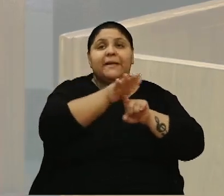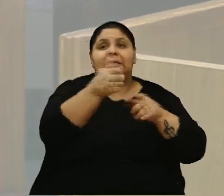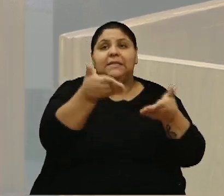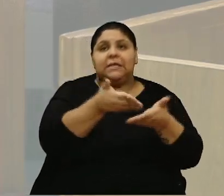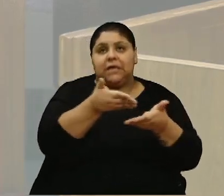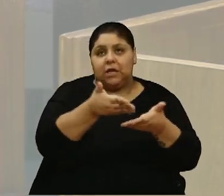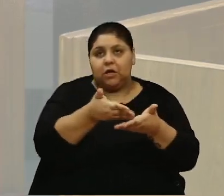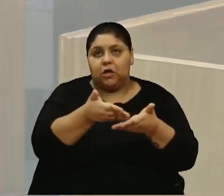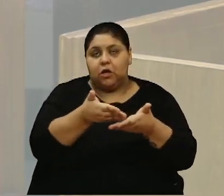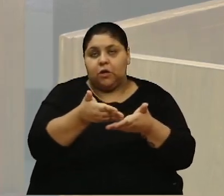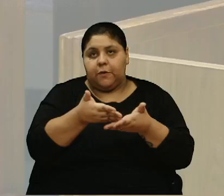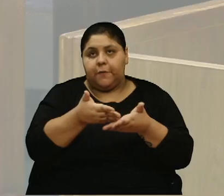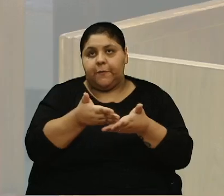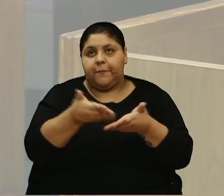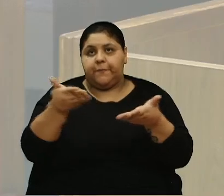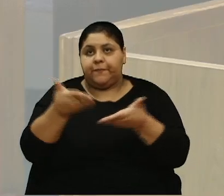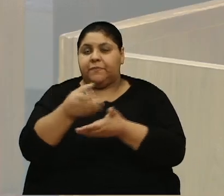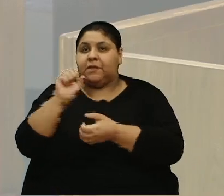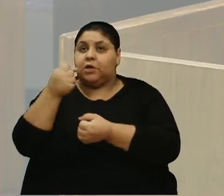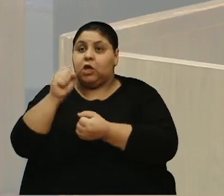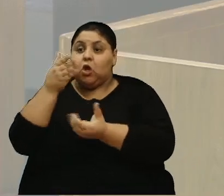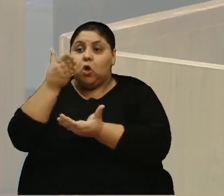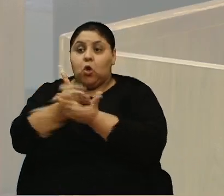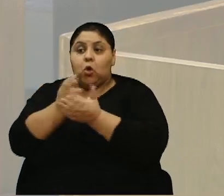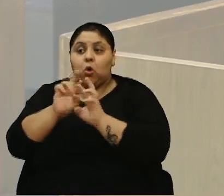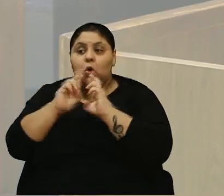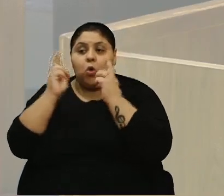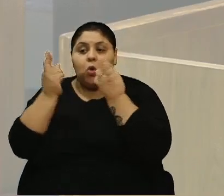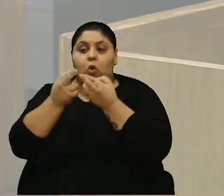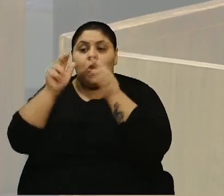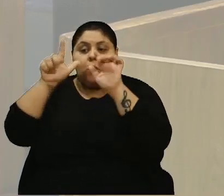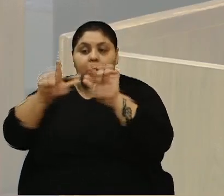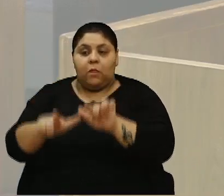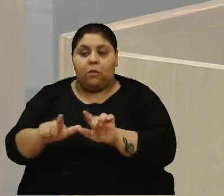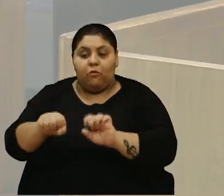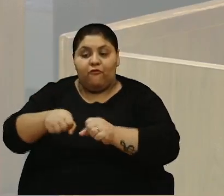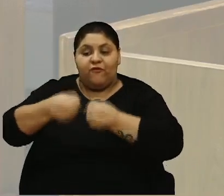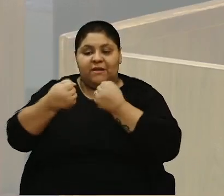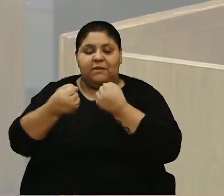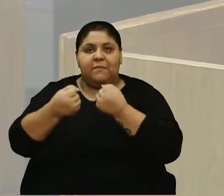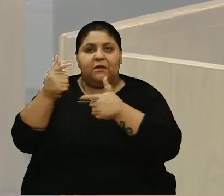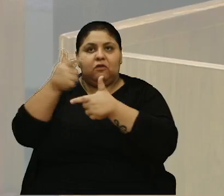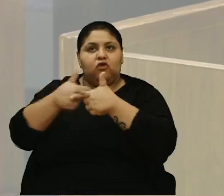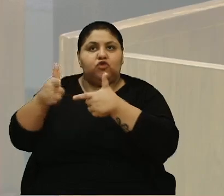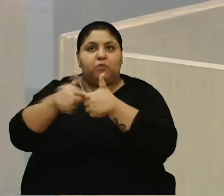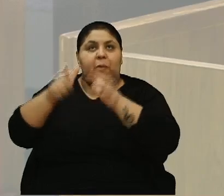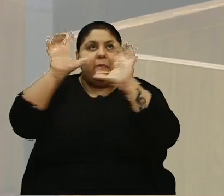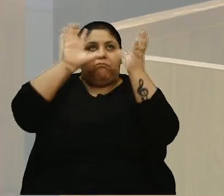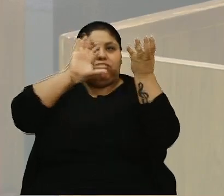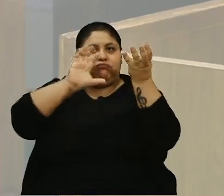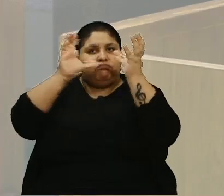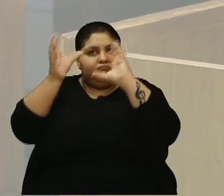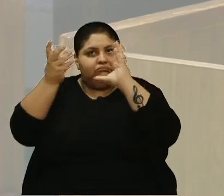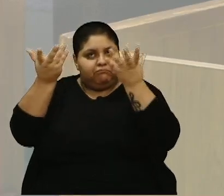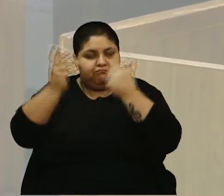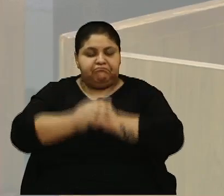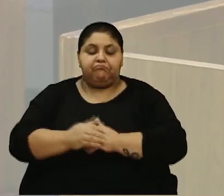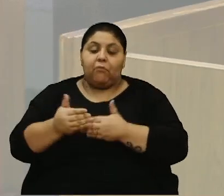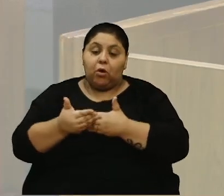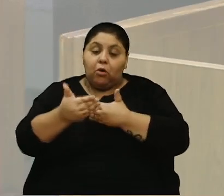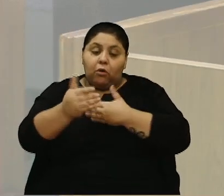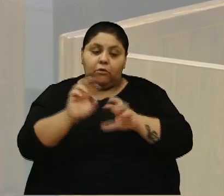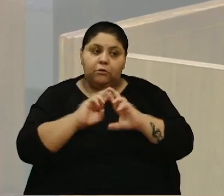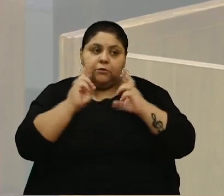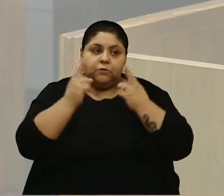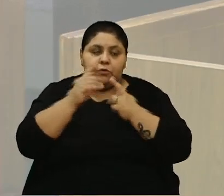estiveram conosco às 8h30 nessa reunião do Gabinete de Enfrentamento à Crise. E durante essa reunião, obviamente,